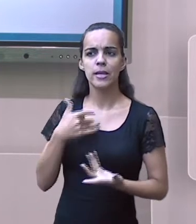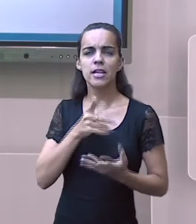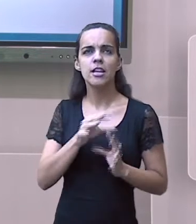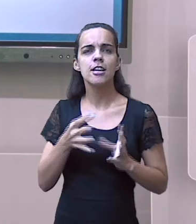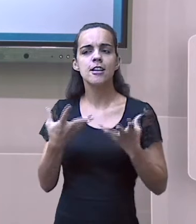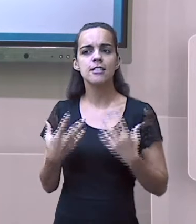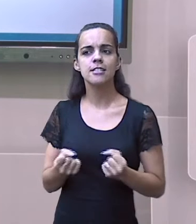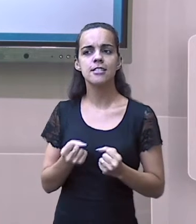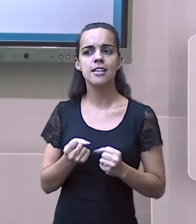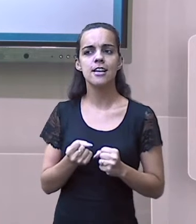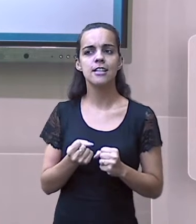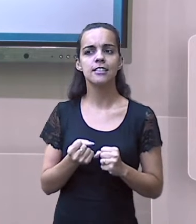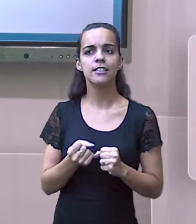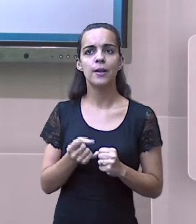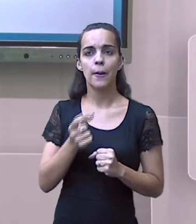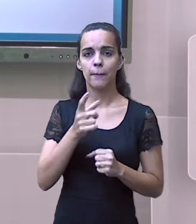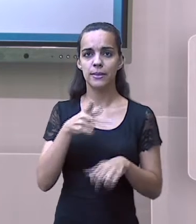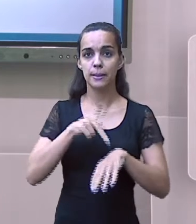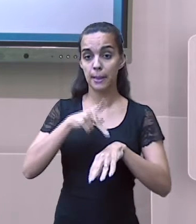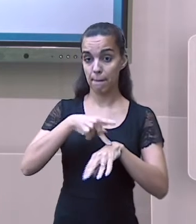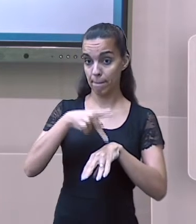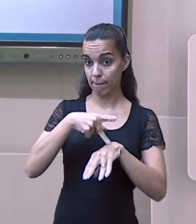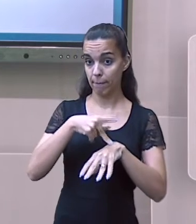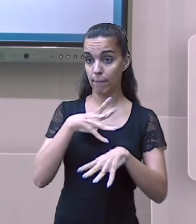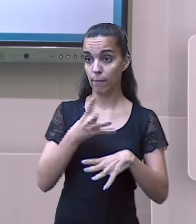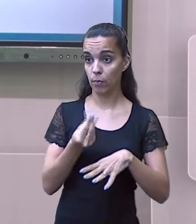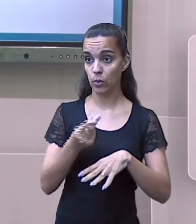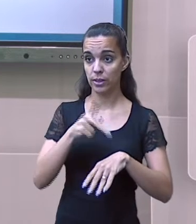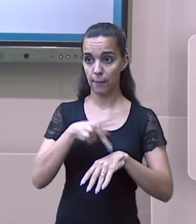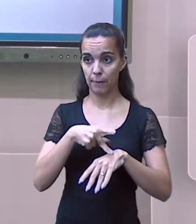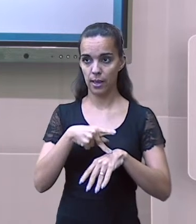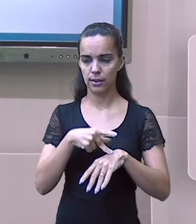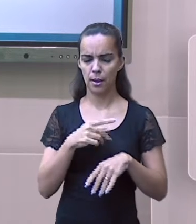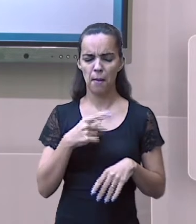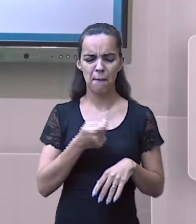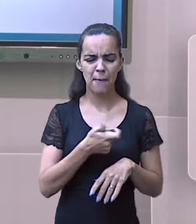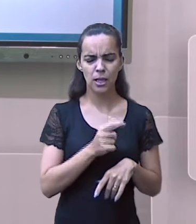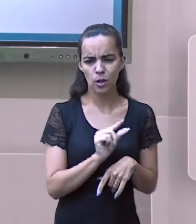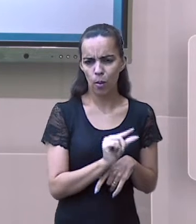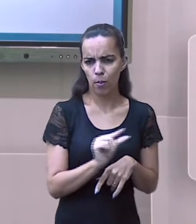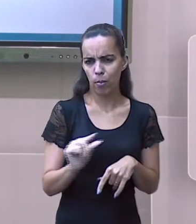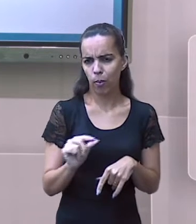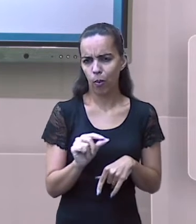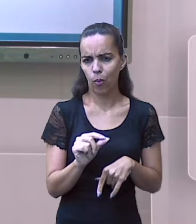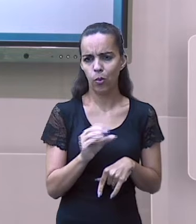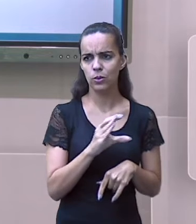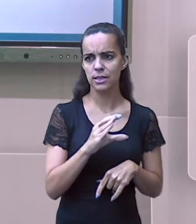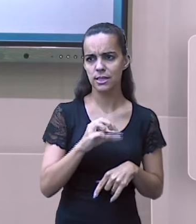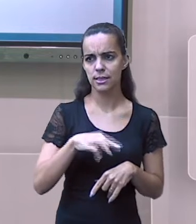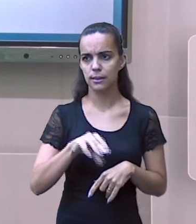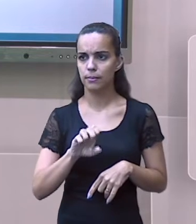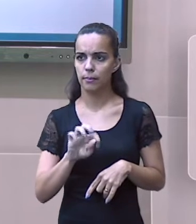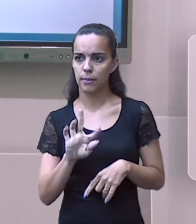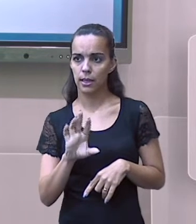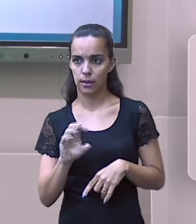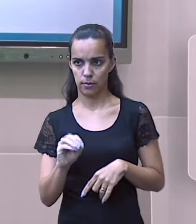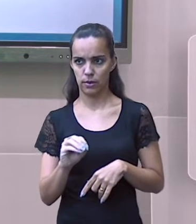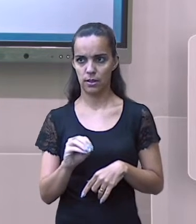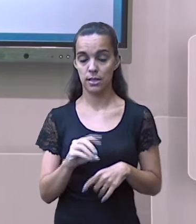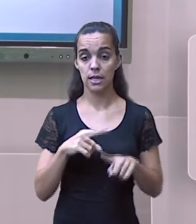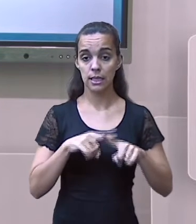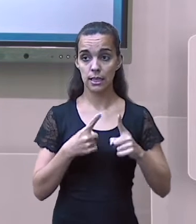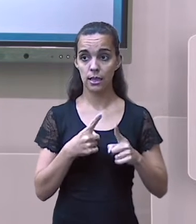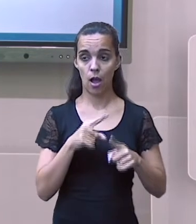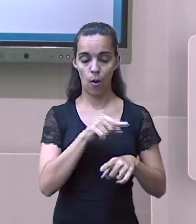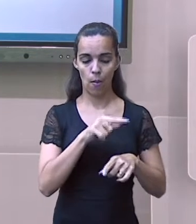proporção maior de pedra e pouca ou nenhuma areia. Assim, as estruturas